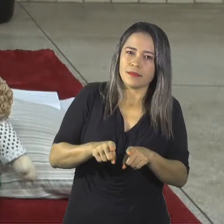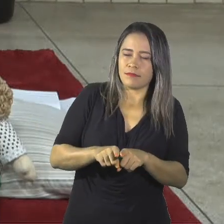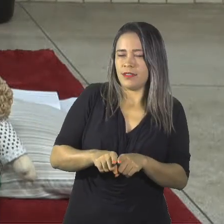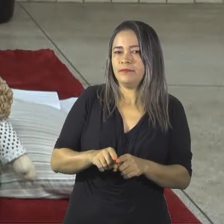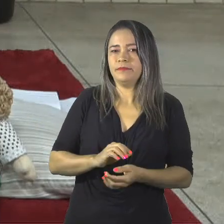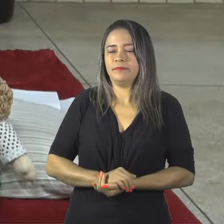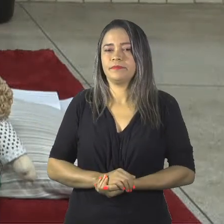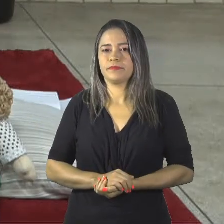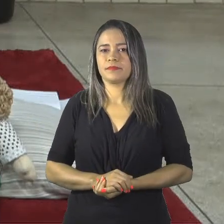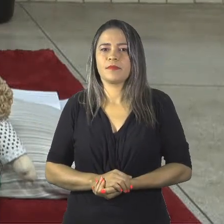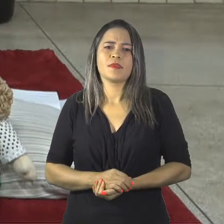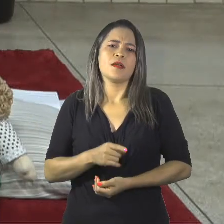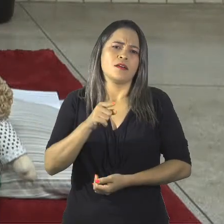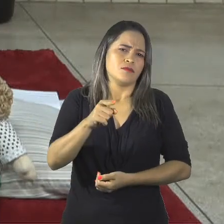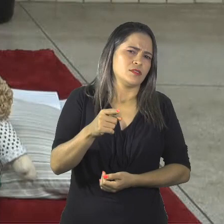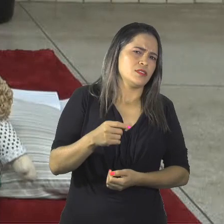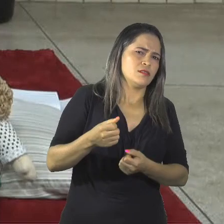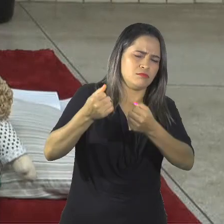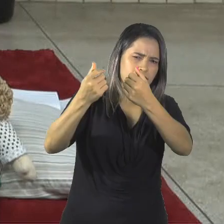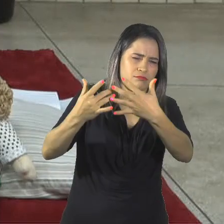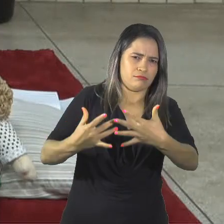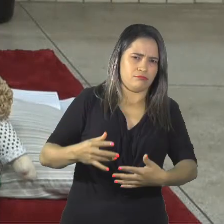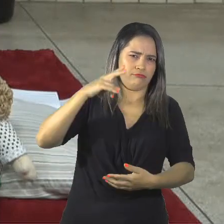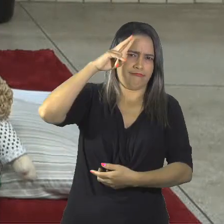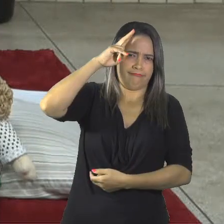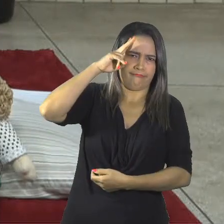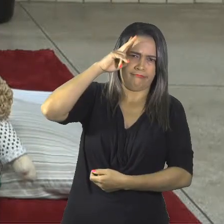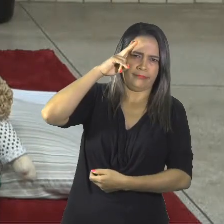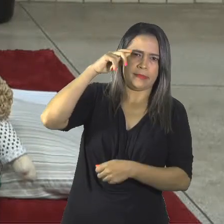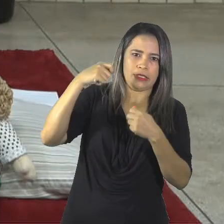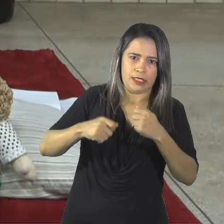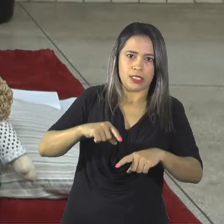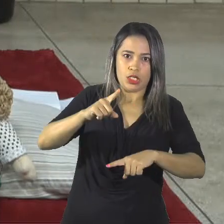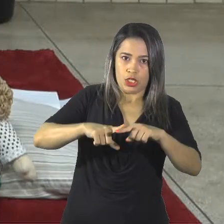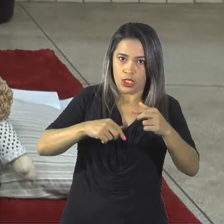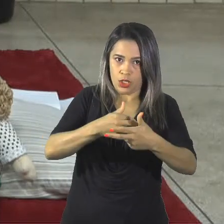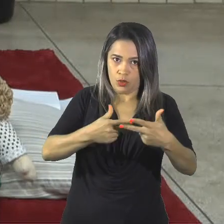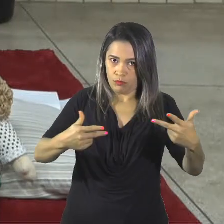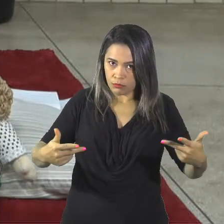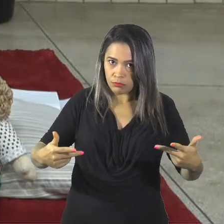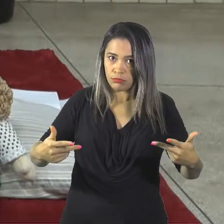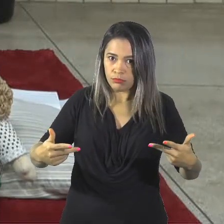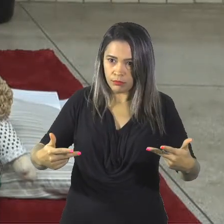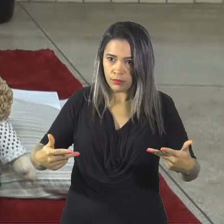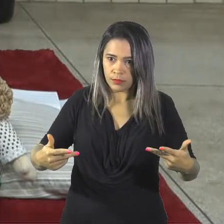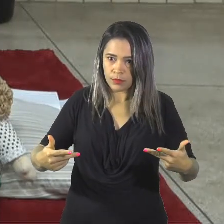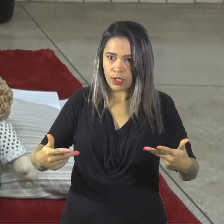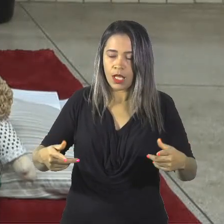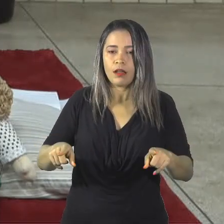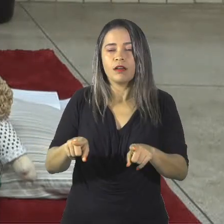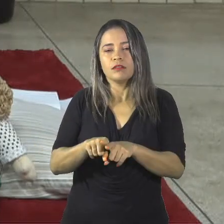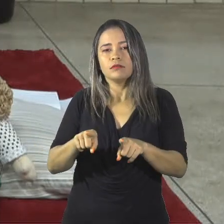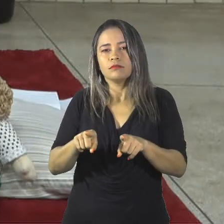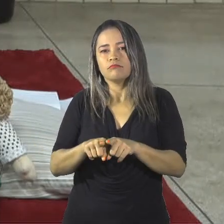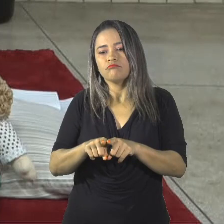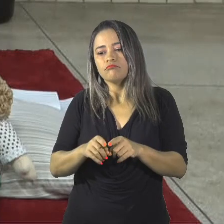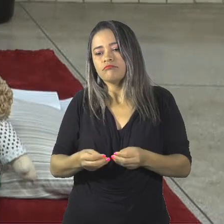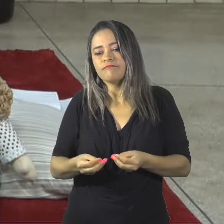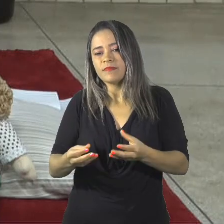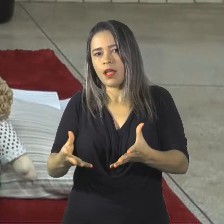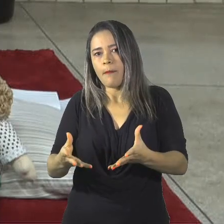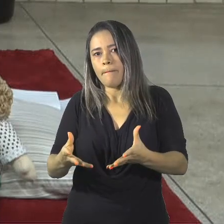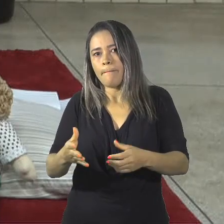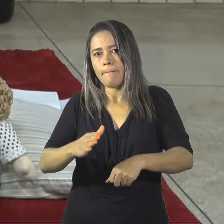maravilhosa. Então, para você poder contar essa história, você vai precisar de alguns materiais, de alguns recursos que vai também enriquecer ainda